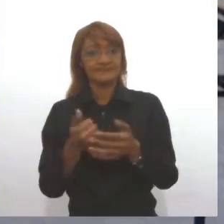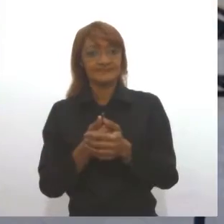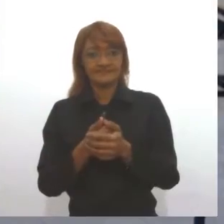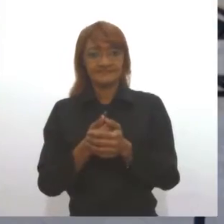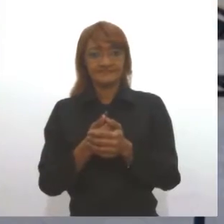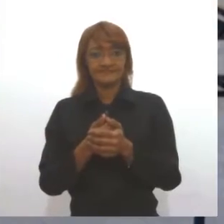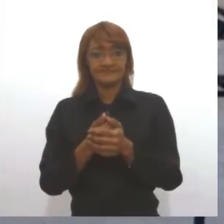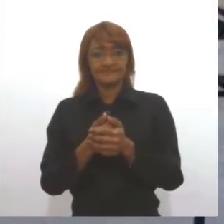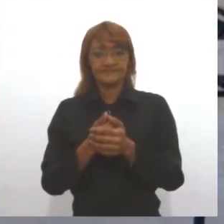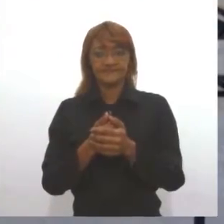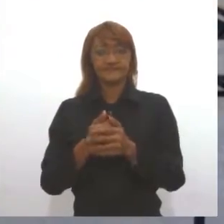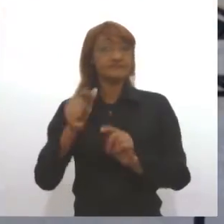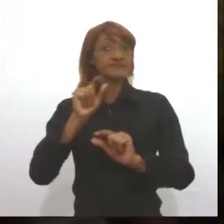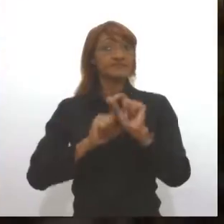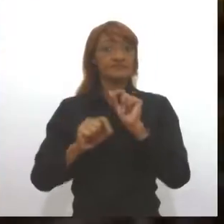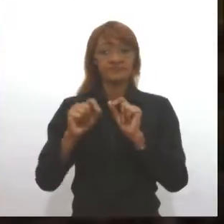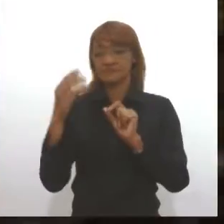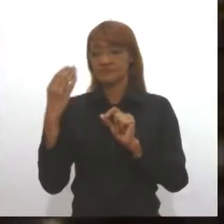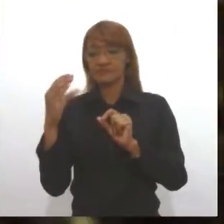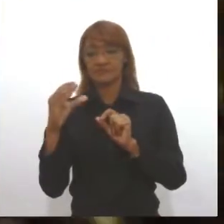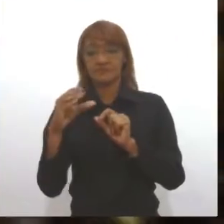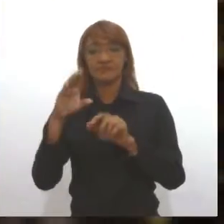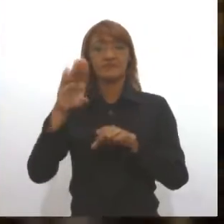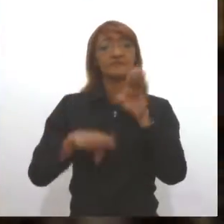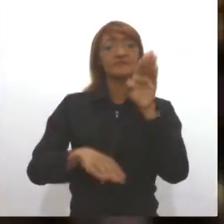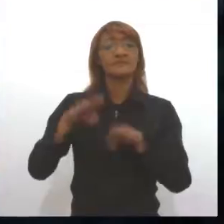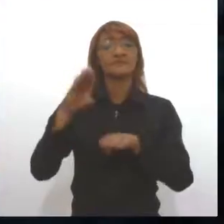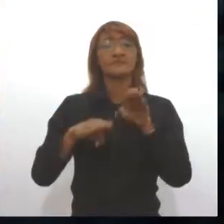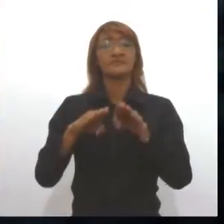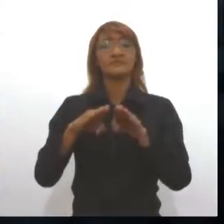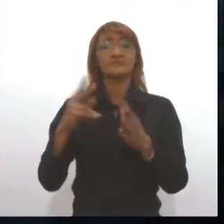Desse embate, muitas vezes, o que